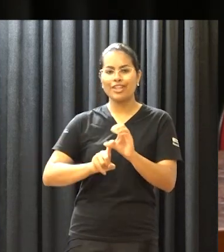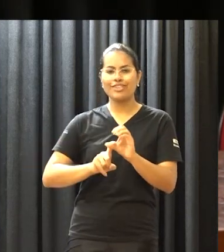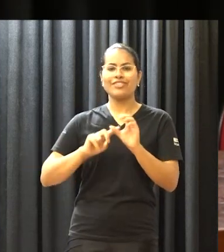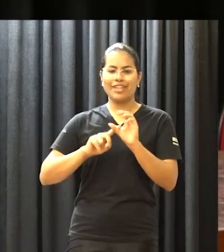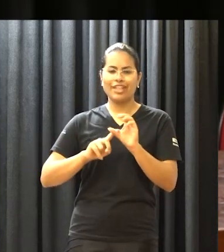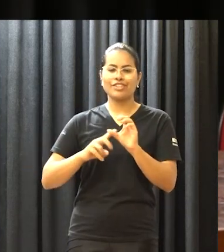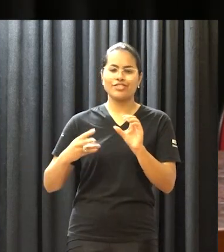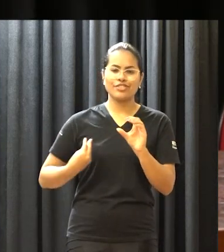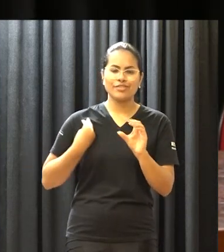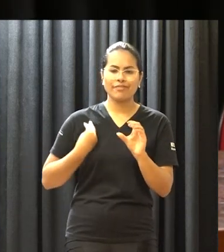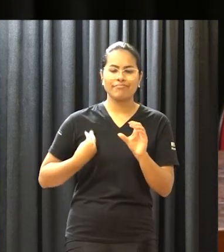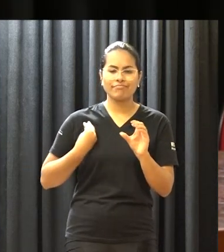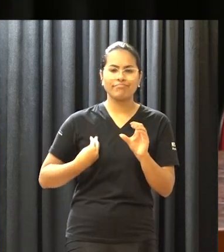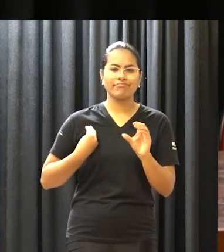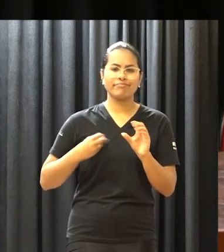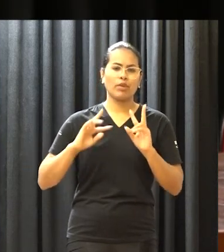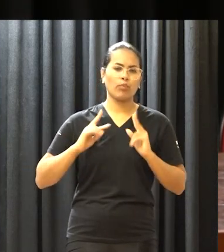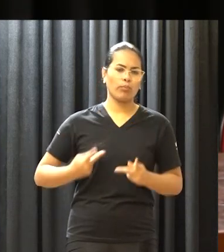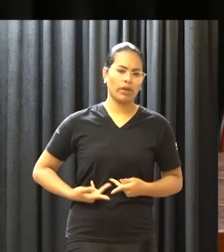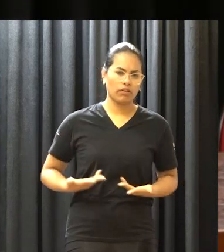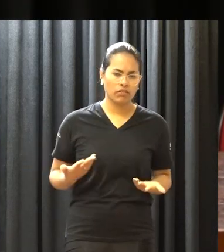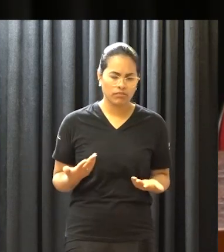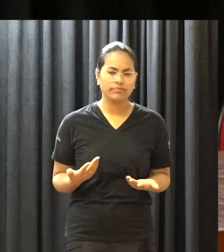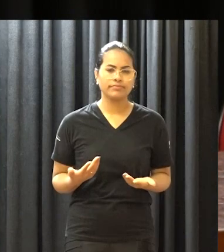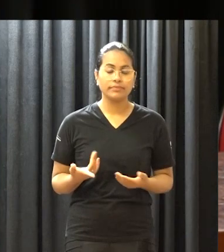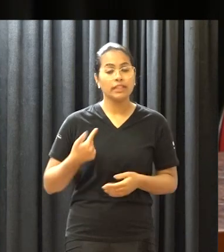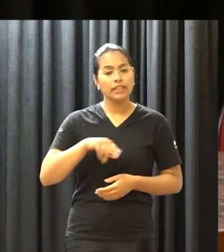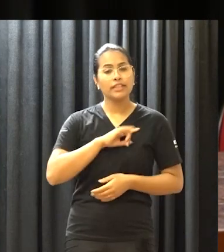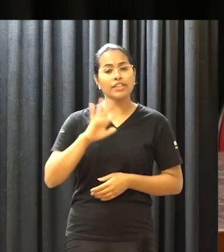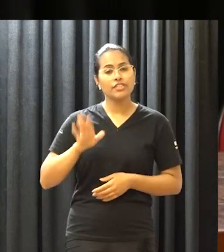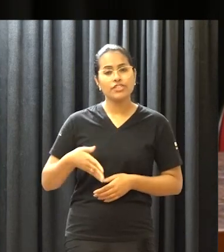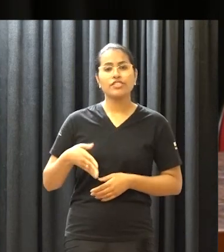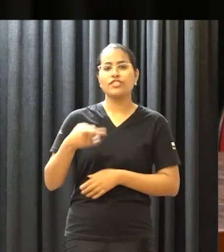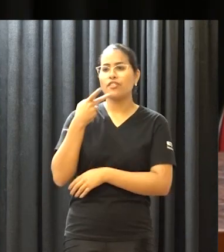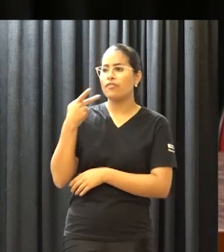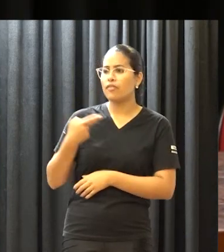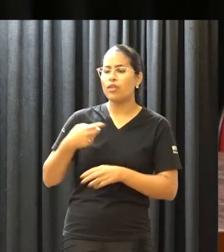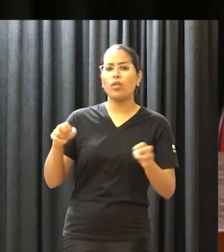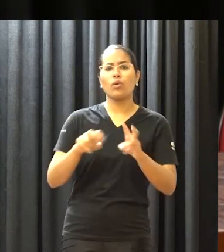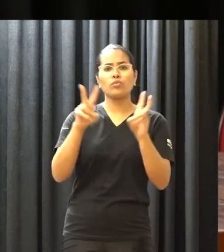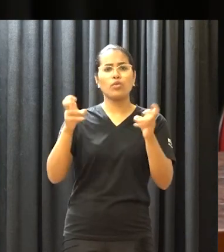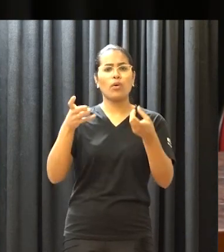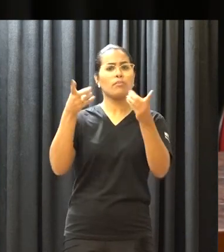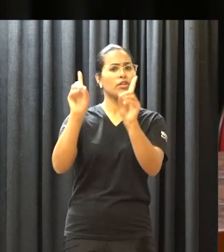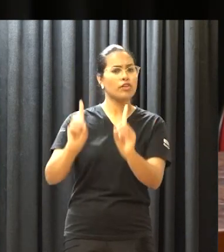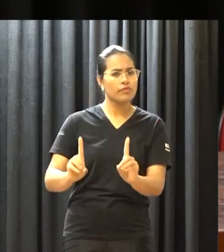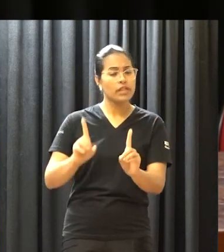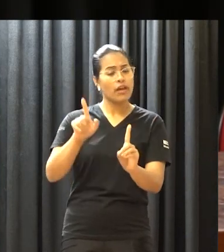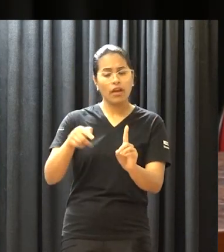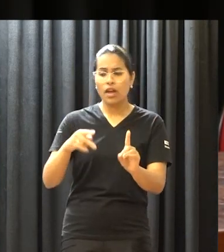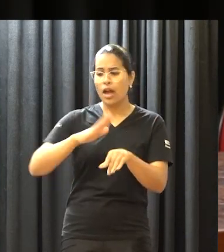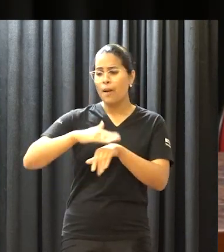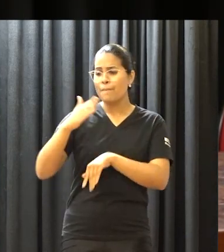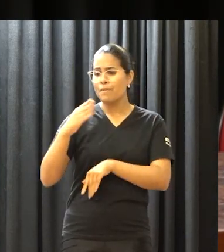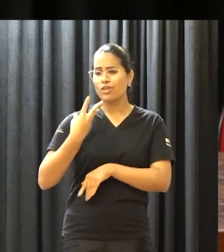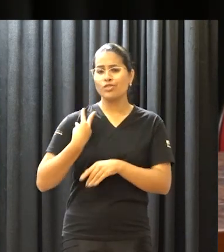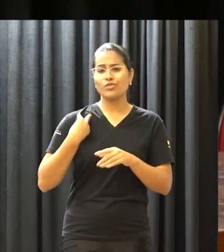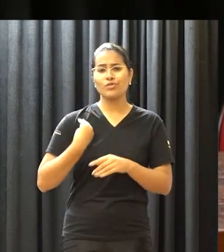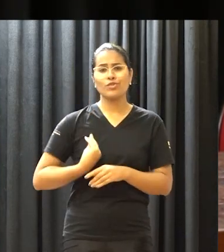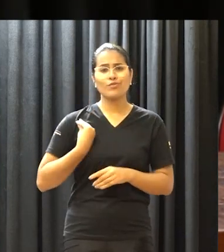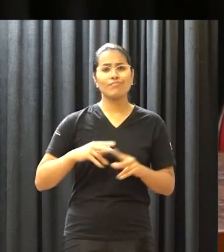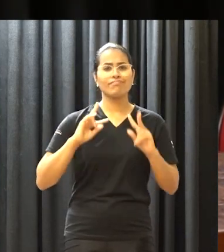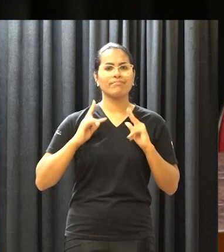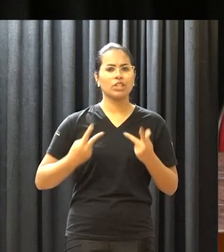E já que a deficiência é, como a gente já vem discutindo, a mais humana das experiências e tende a ser vivenciada, em